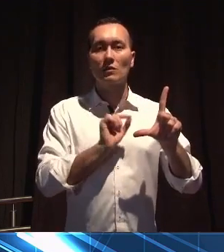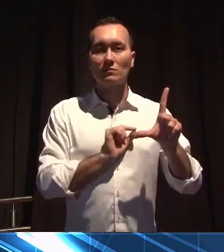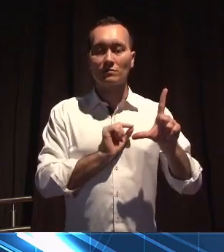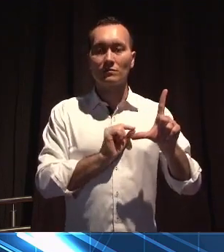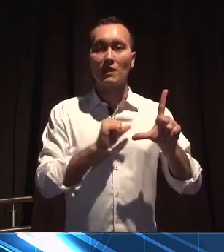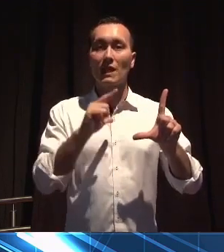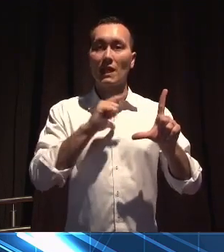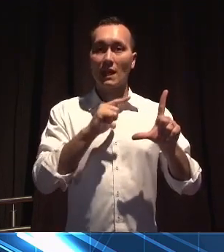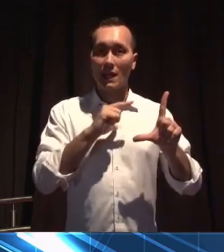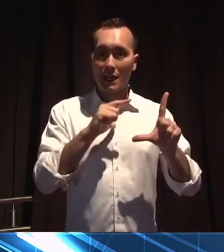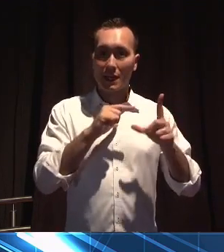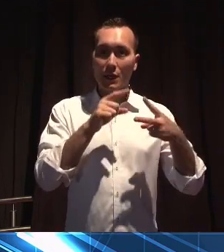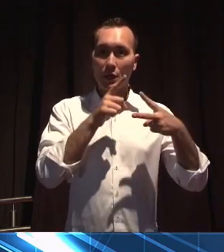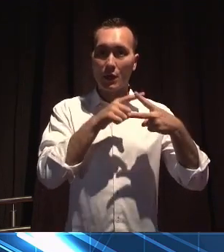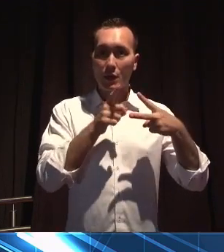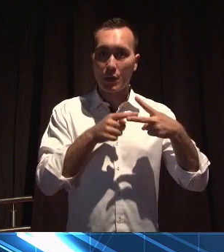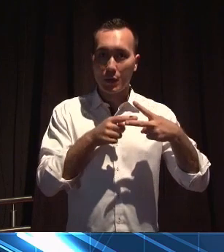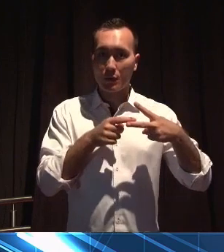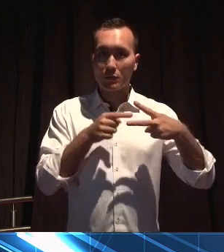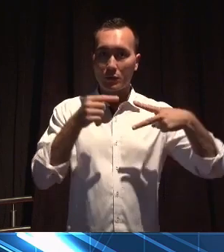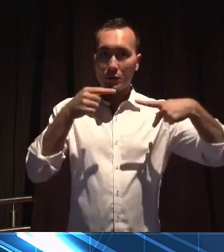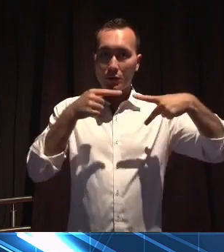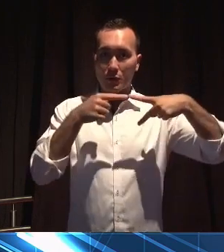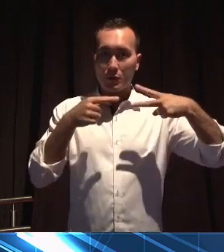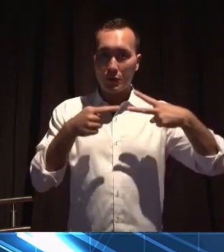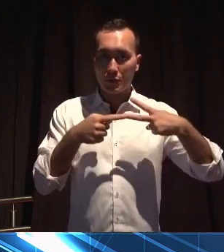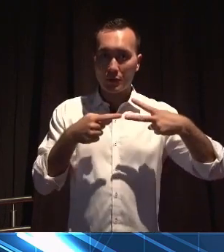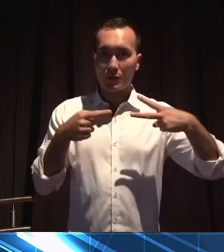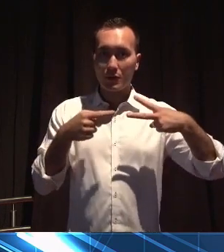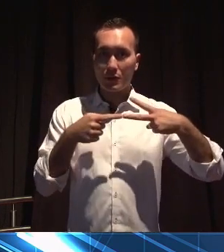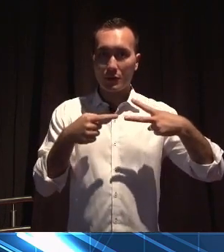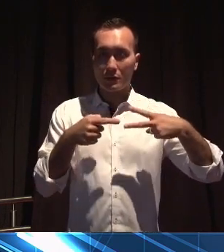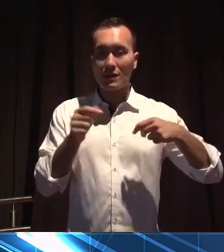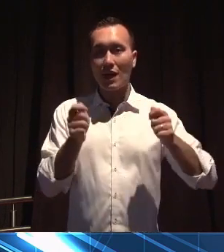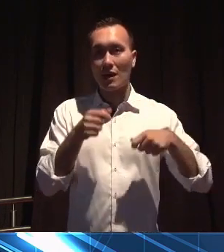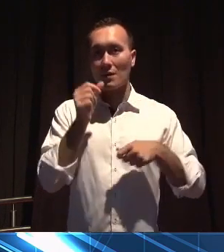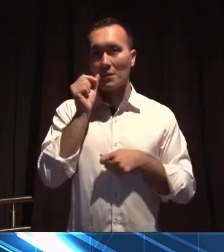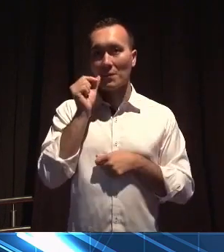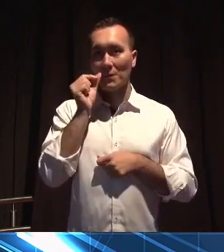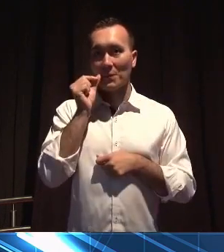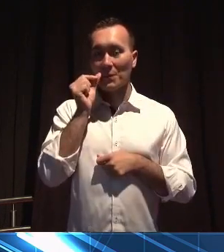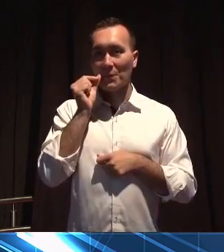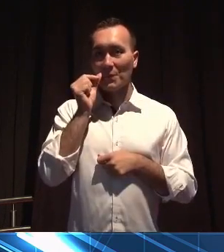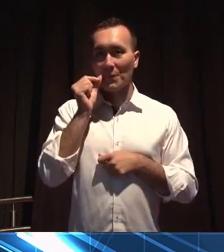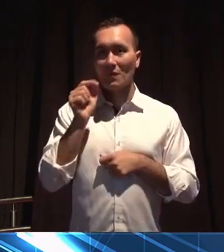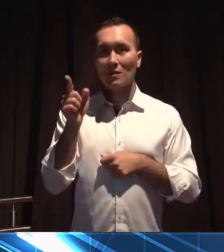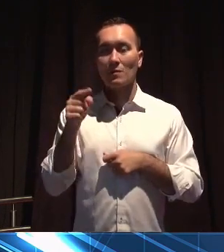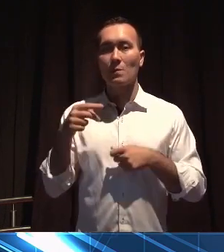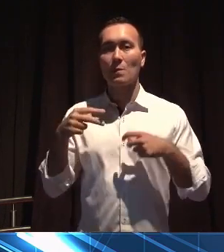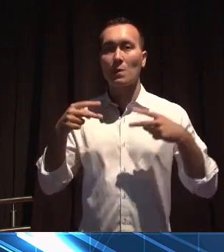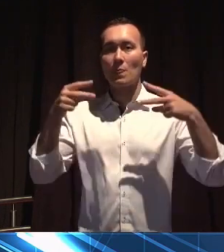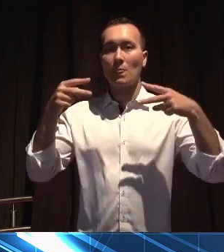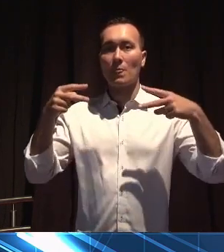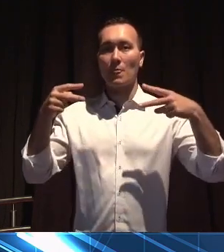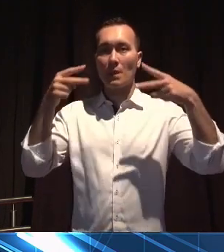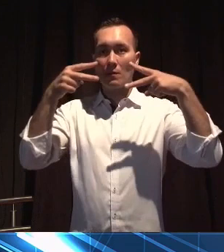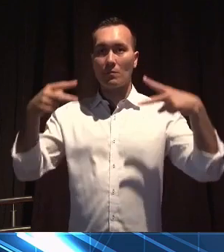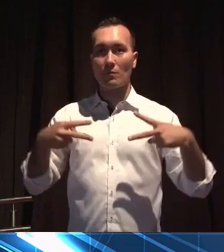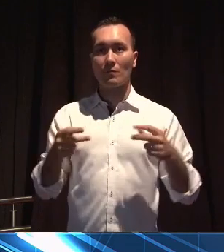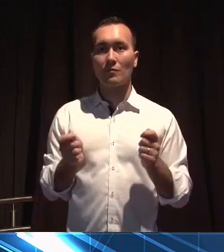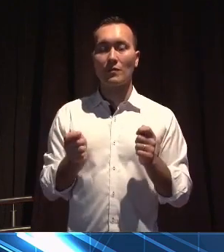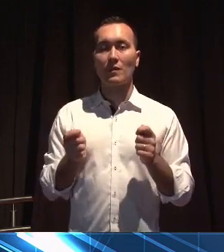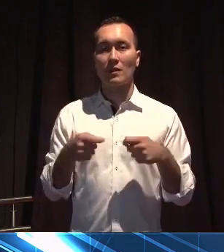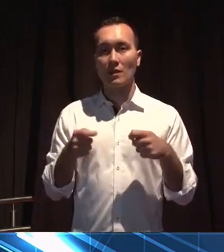de extensão um é após a renderização que recebe um HTML e pode modificar o HTML do livro e